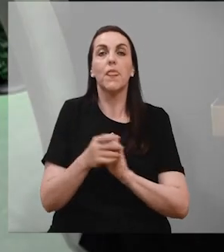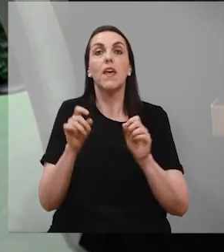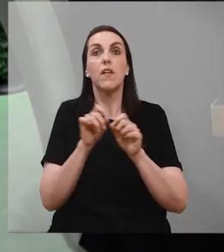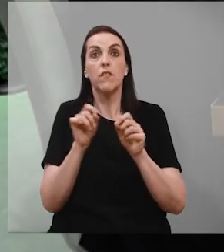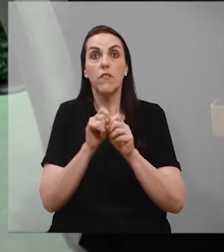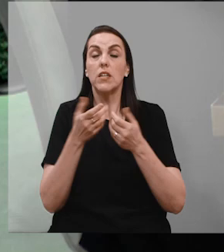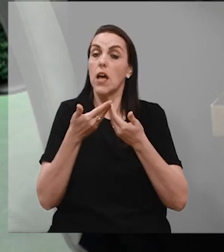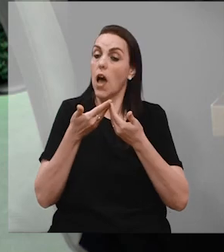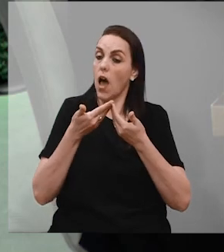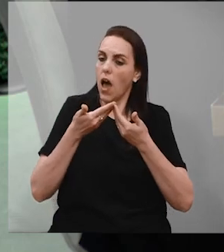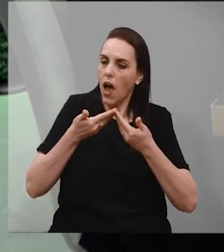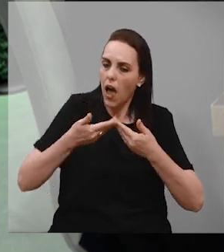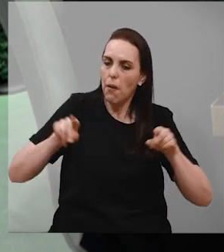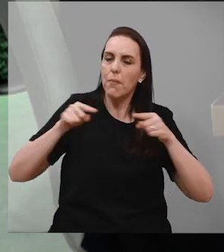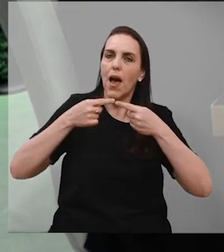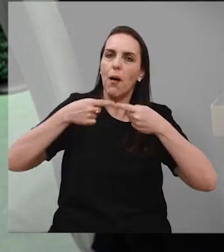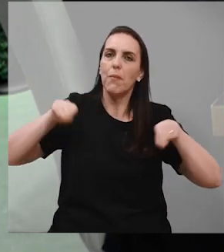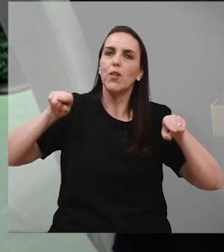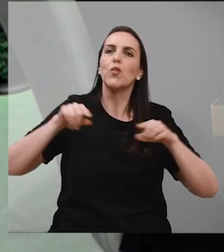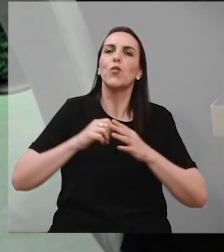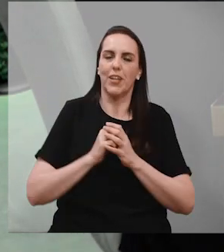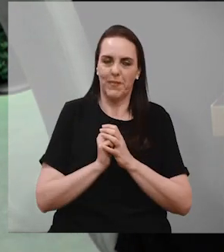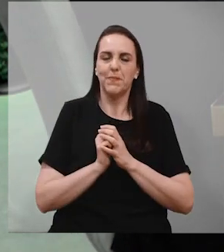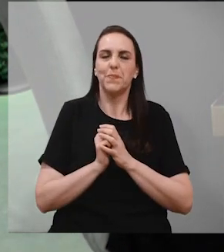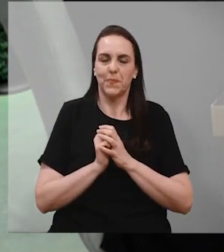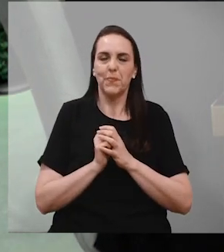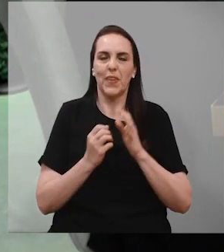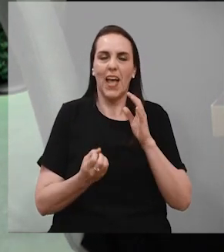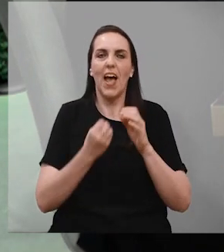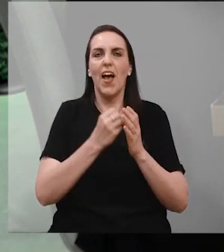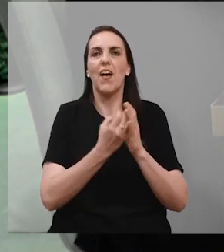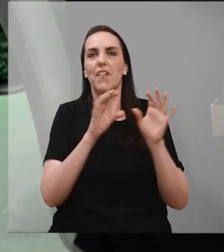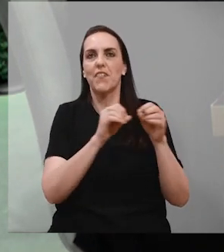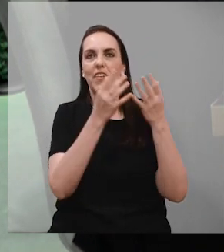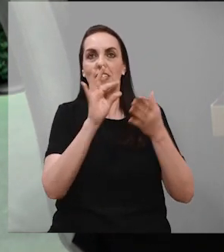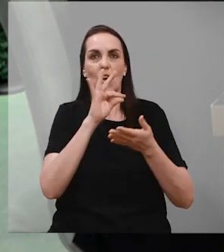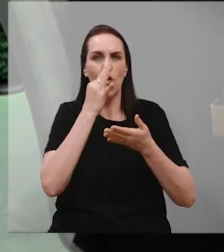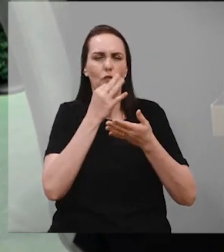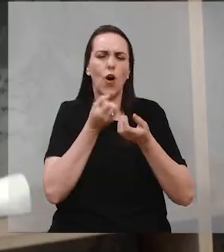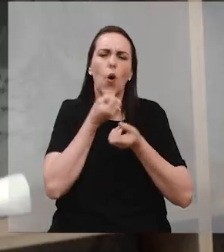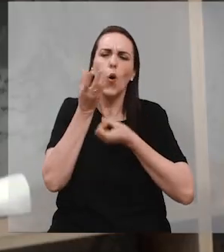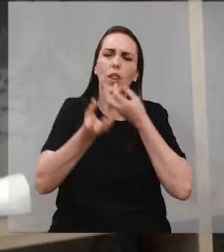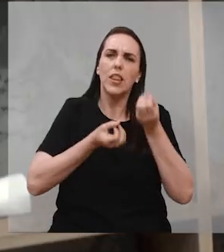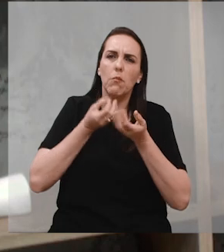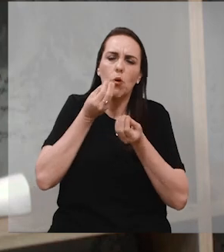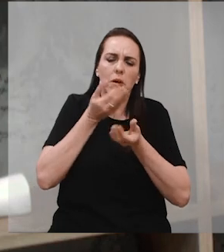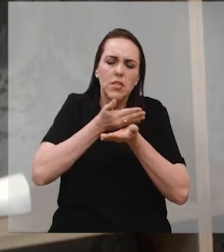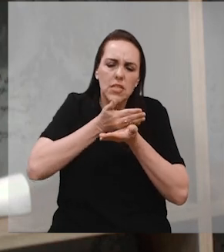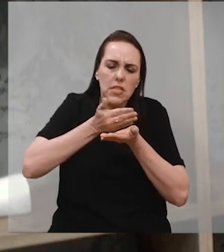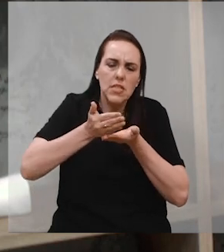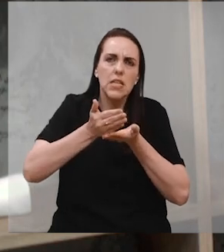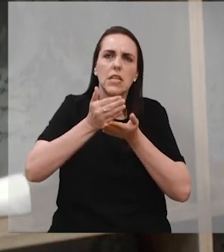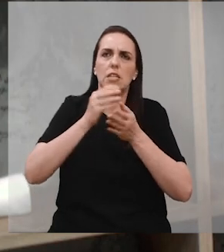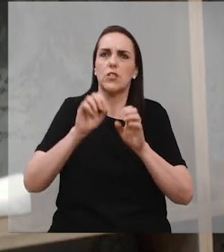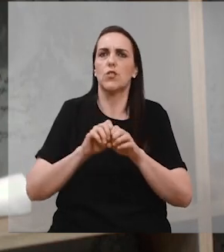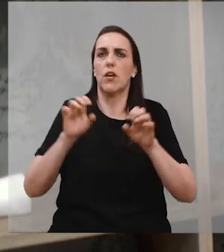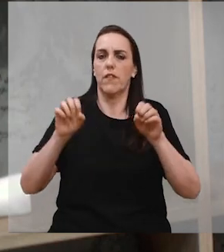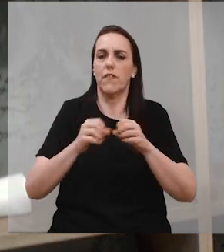E a gente também fez a abertura da Festa da Uva, né? Sim. A gente contou como foi desde o início, com a cerimônia,